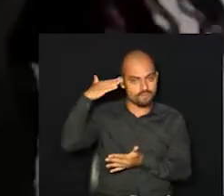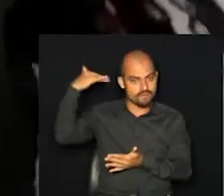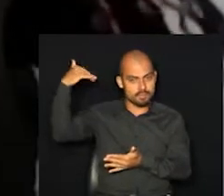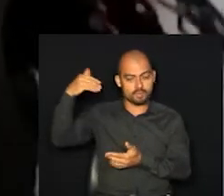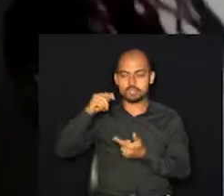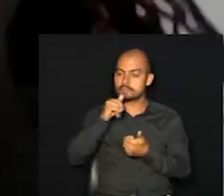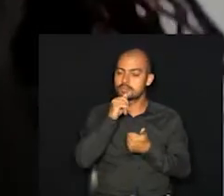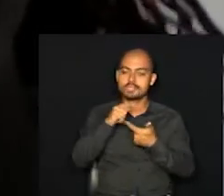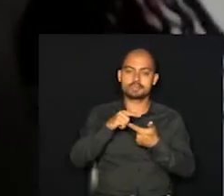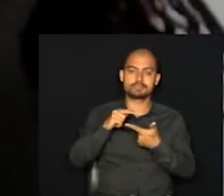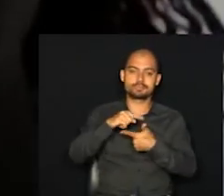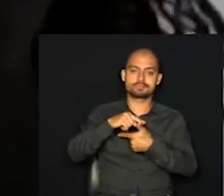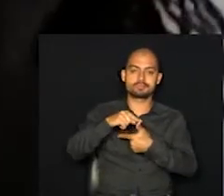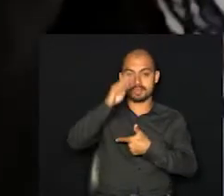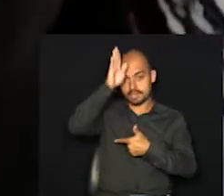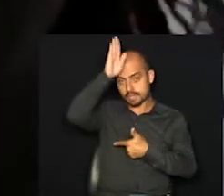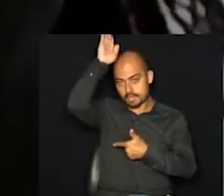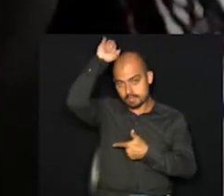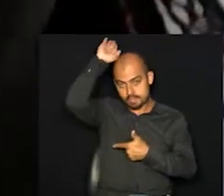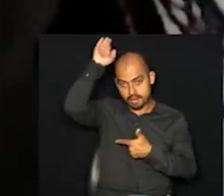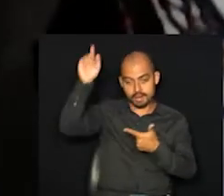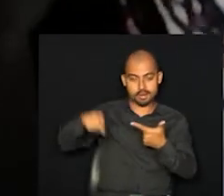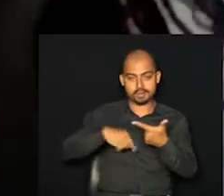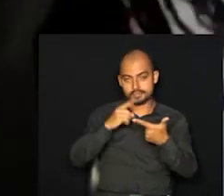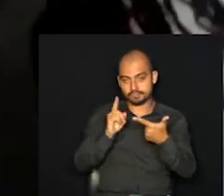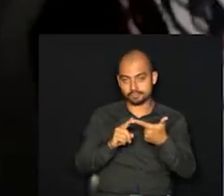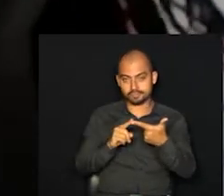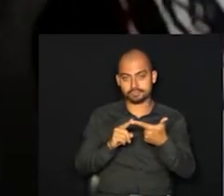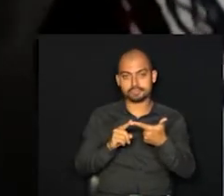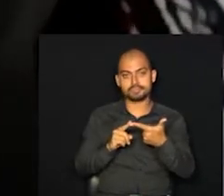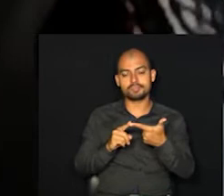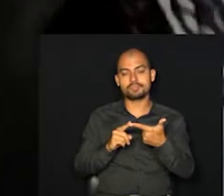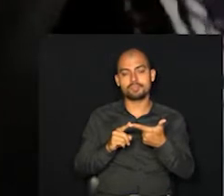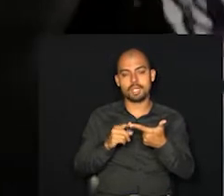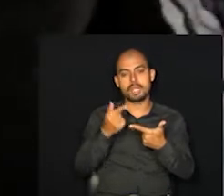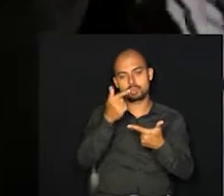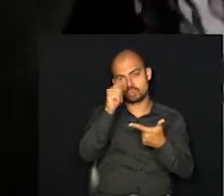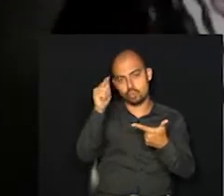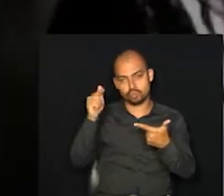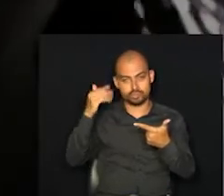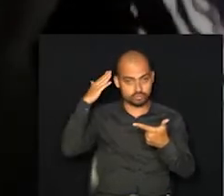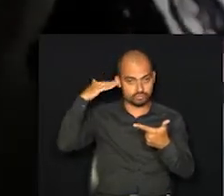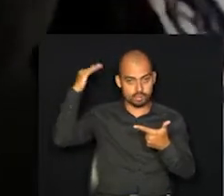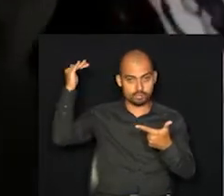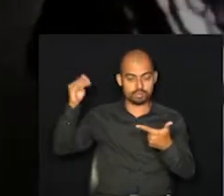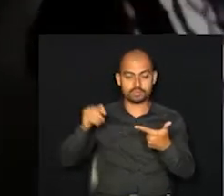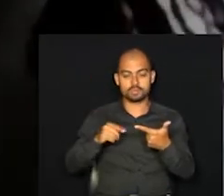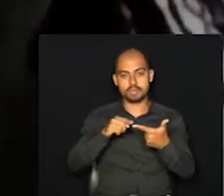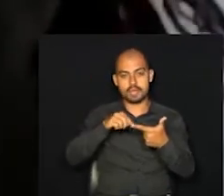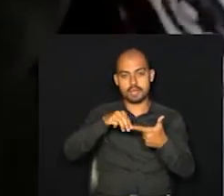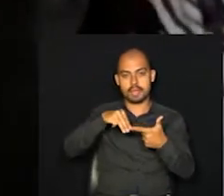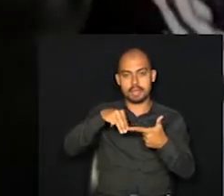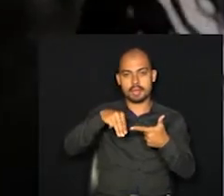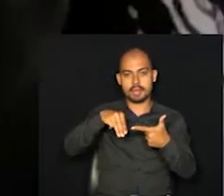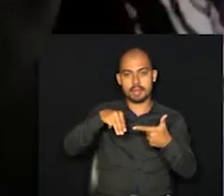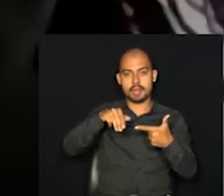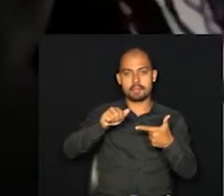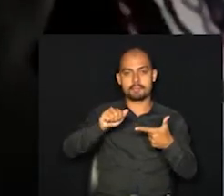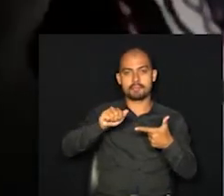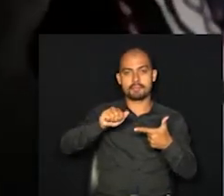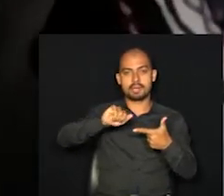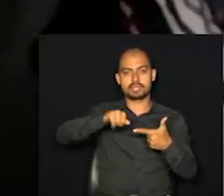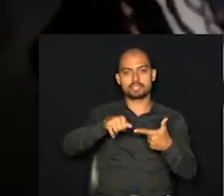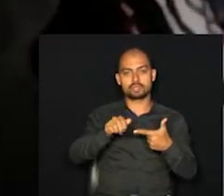muito do Neymar essa discussão. Se espera muito, por exemplo, a Maju é uma figura, ela é